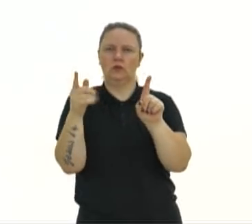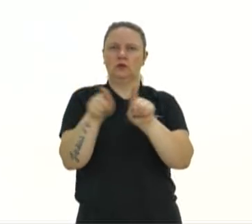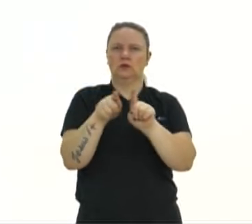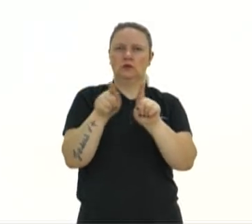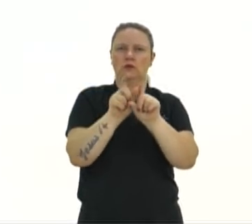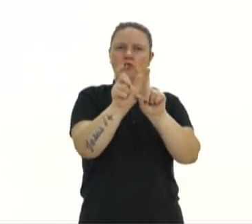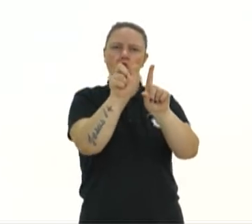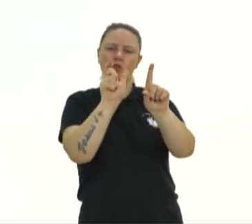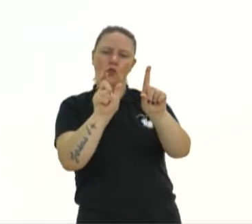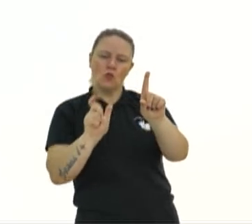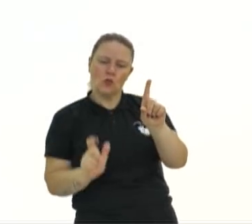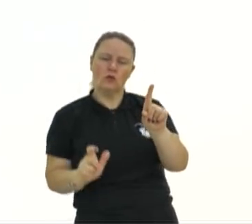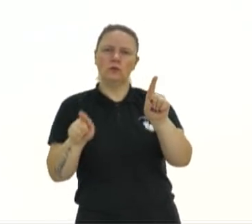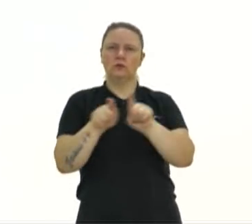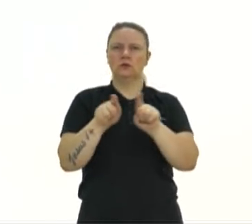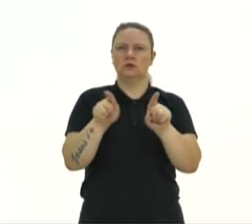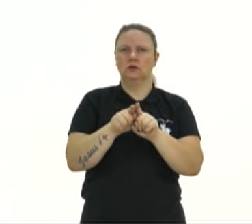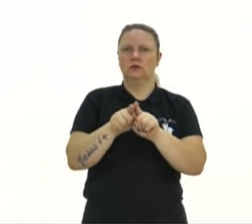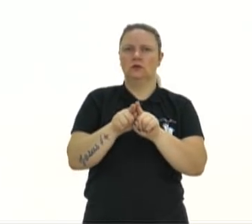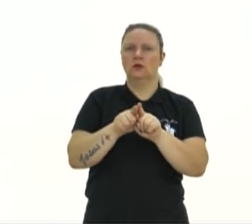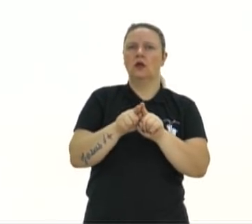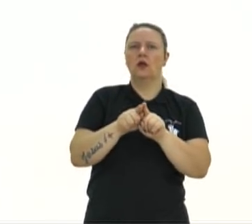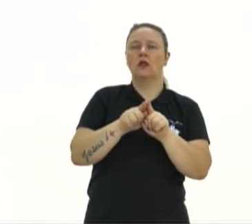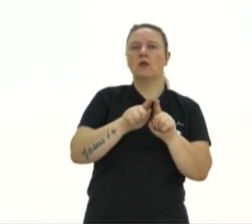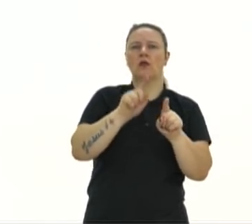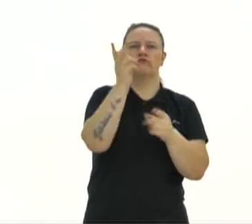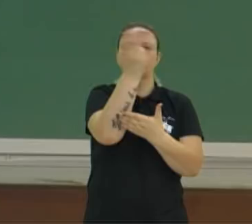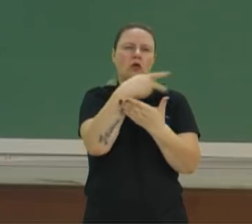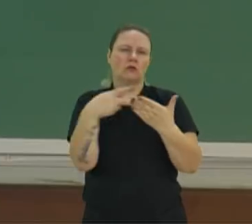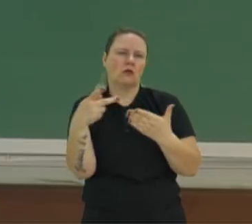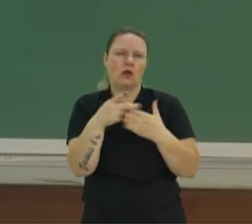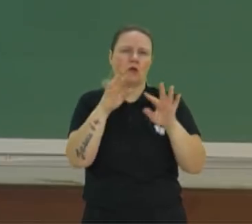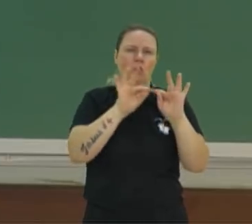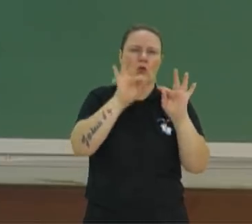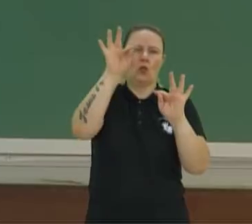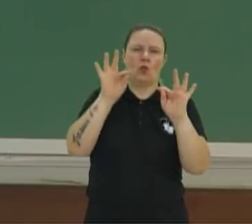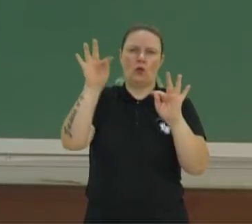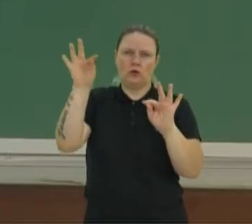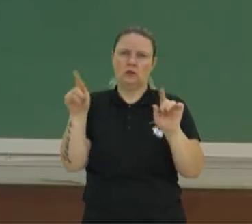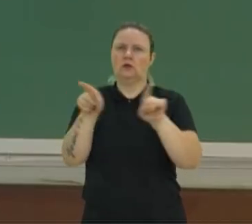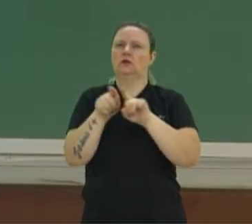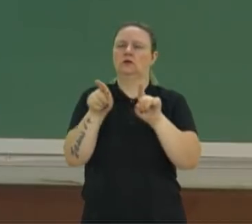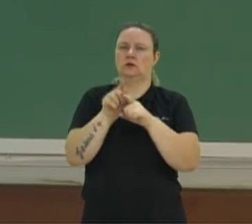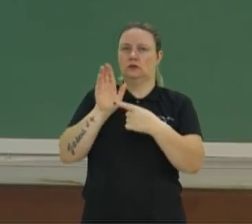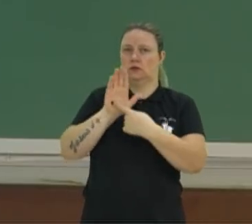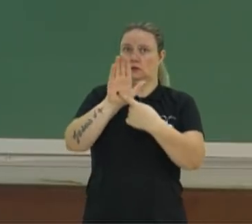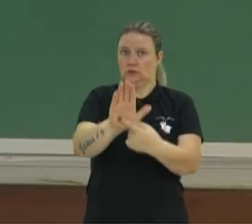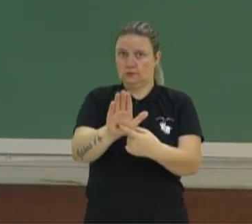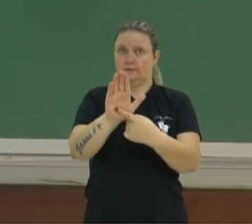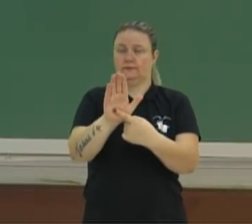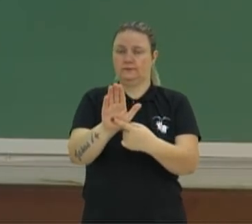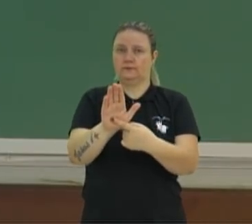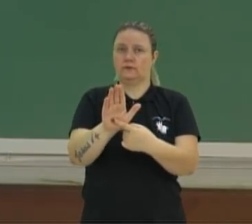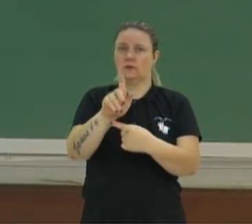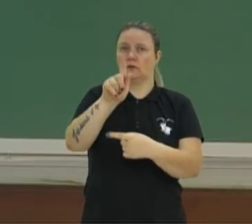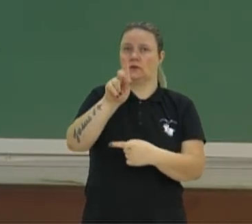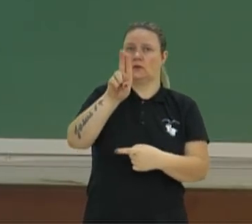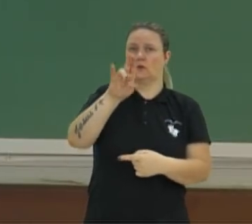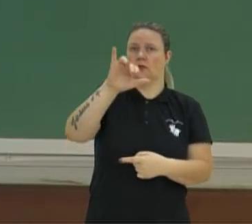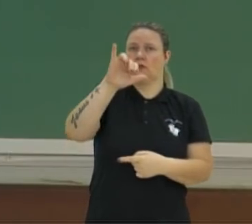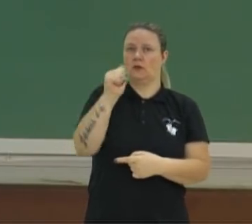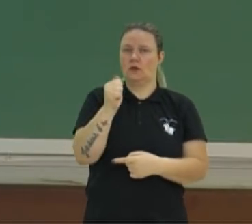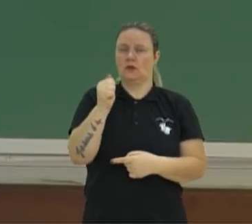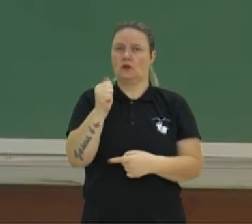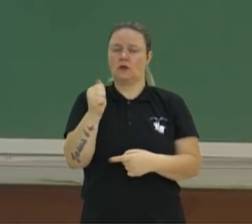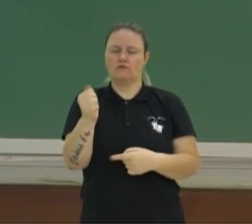linguagem não verbal, elementos gráficos. É interessante ressaltar a importância do guia para trazer uma informação